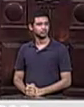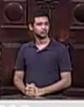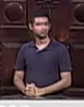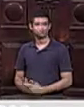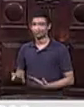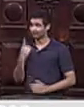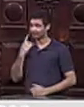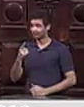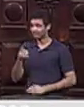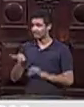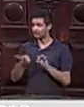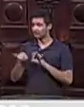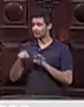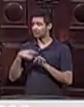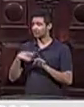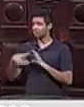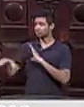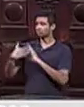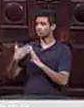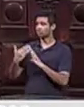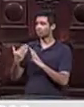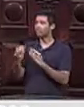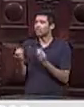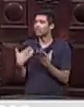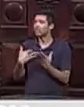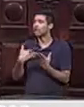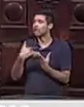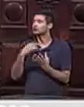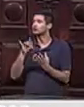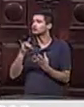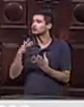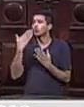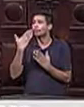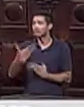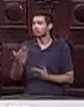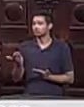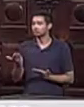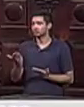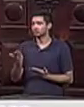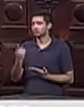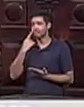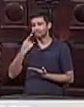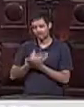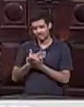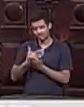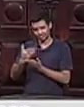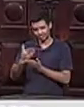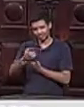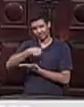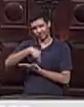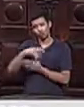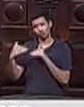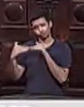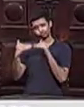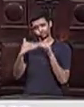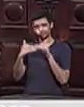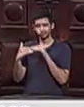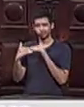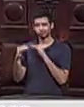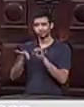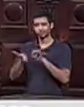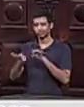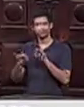ele foi enviado à casa como uma demonstração, pelo menos a princípio, quando nós votamos o projeto aqui,